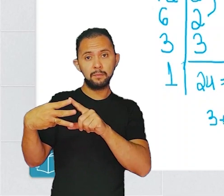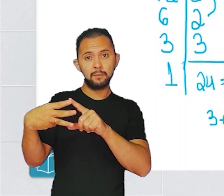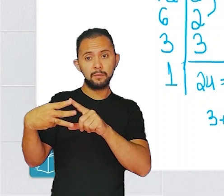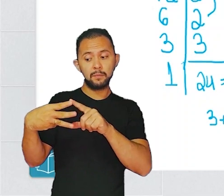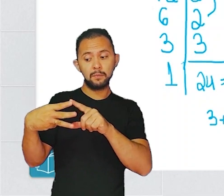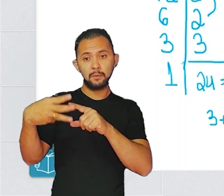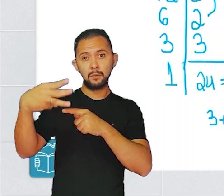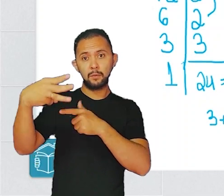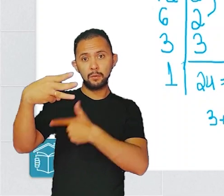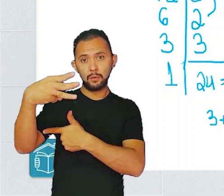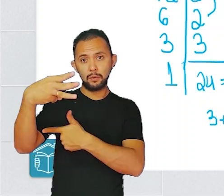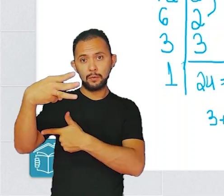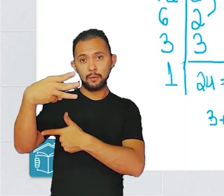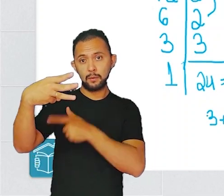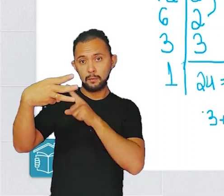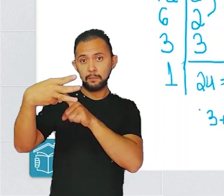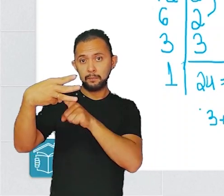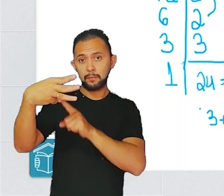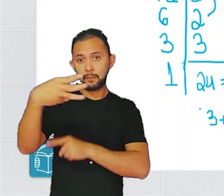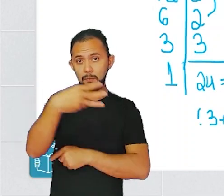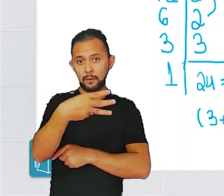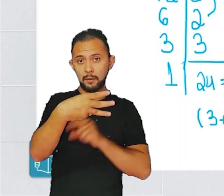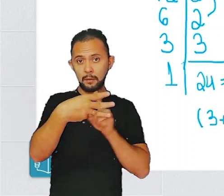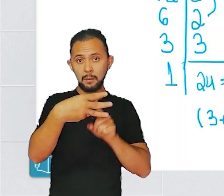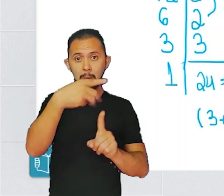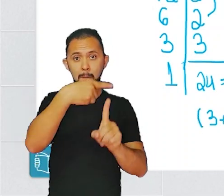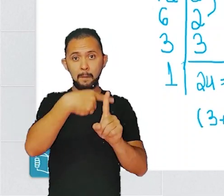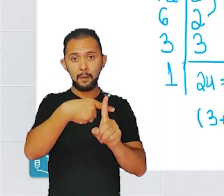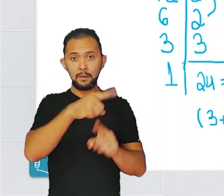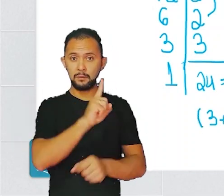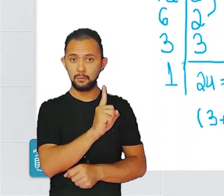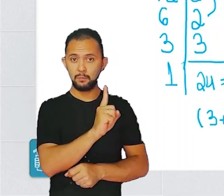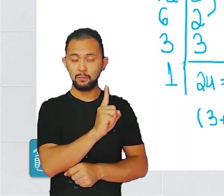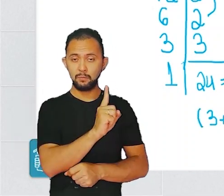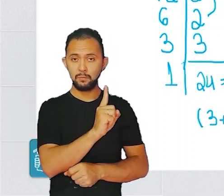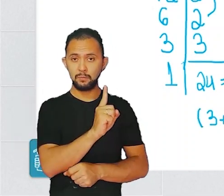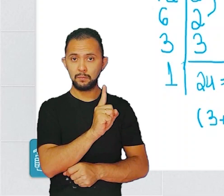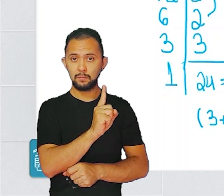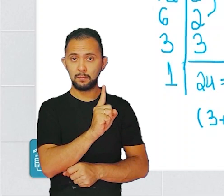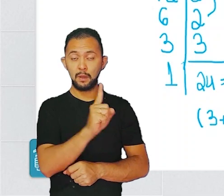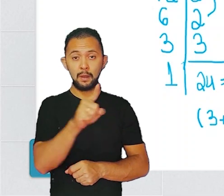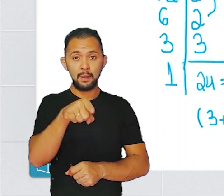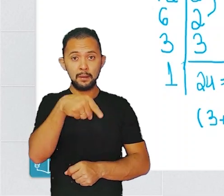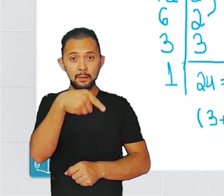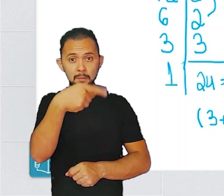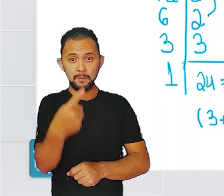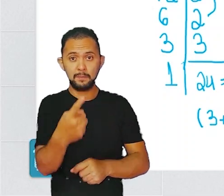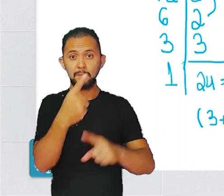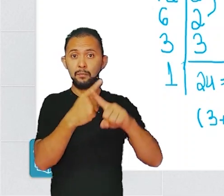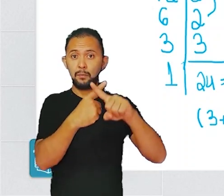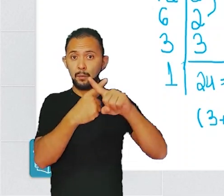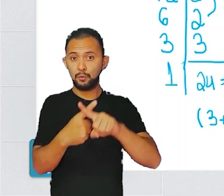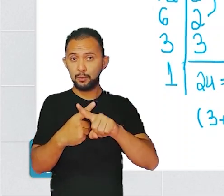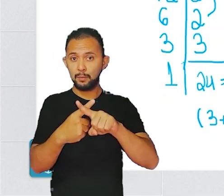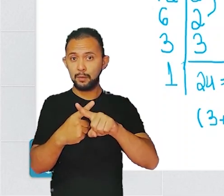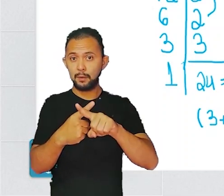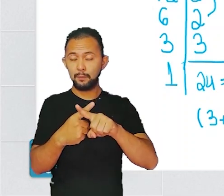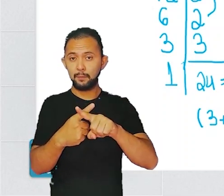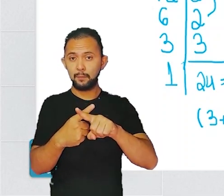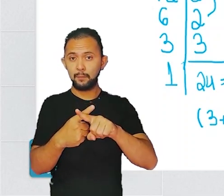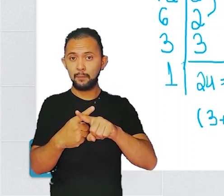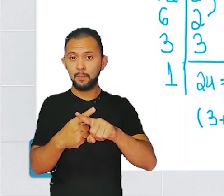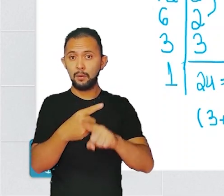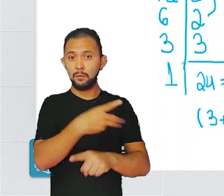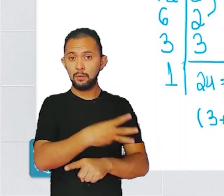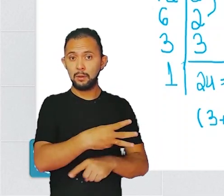seguinte, ó. Nós vamos pegar o 3, somar mais 1. E aí, nós vamos multiplicar pelo expoente do 3,